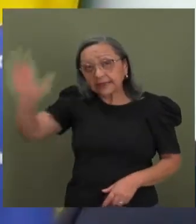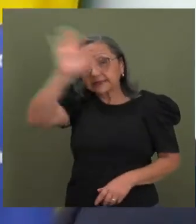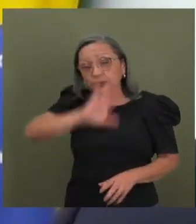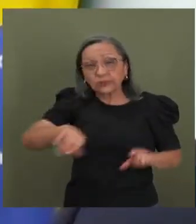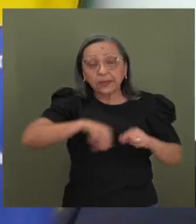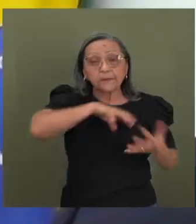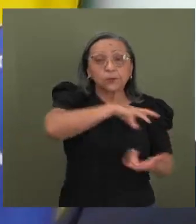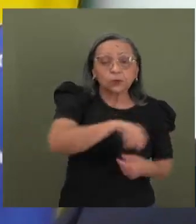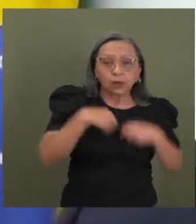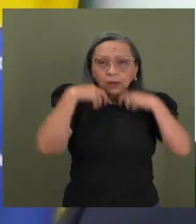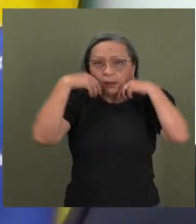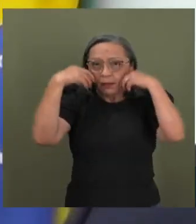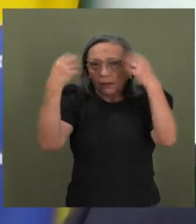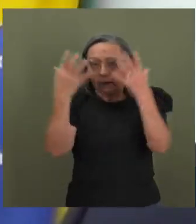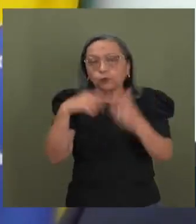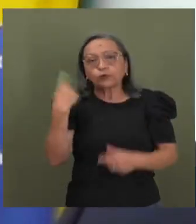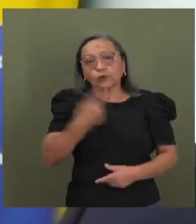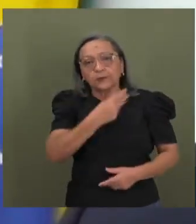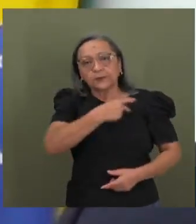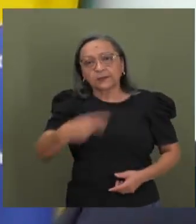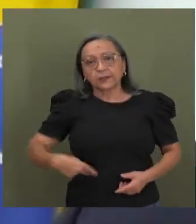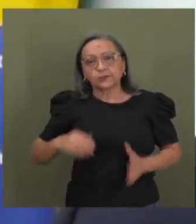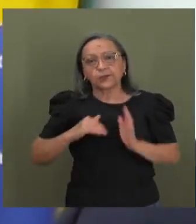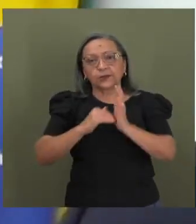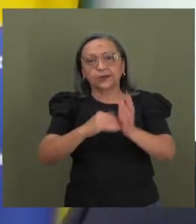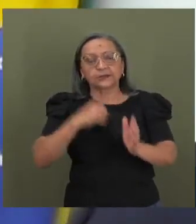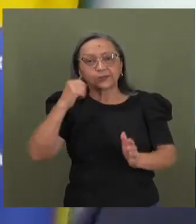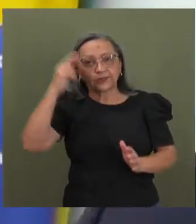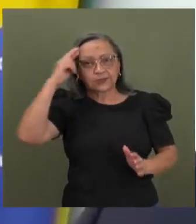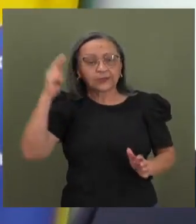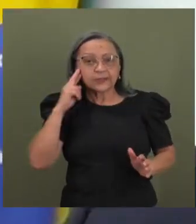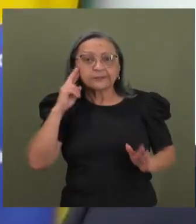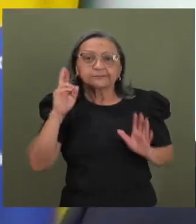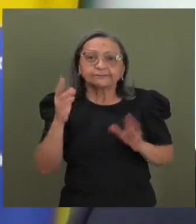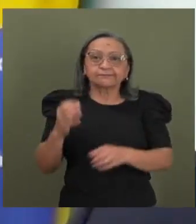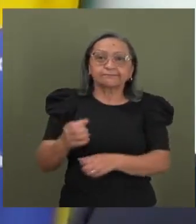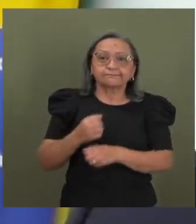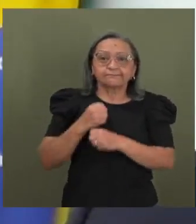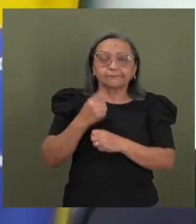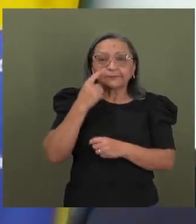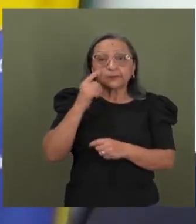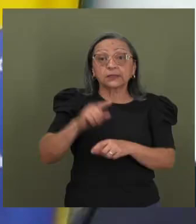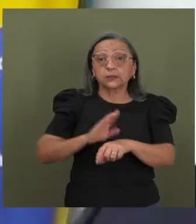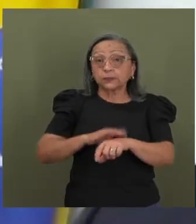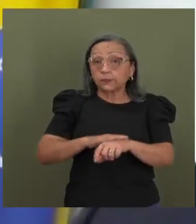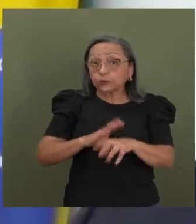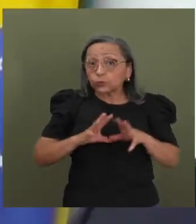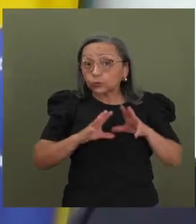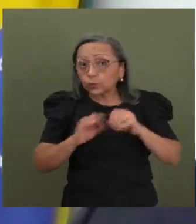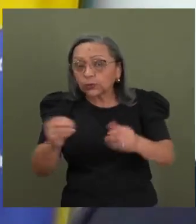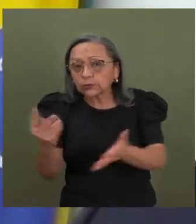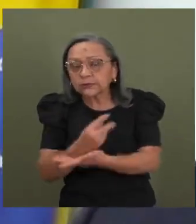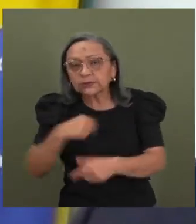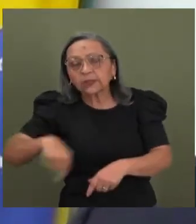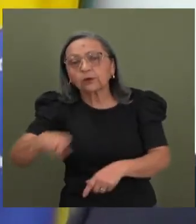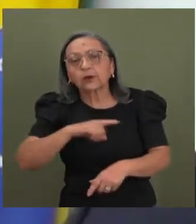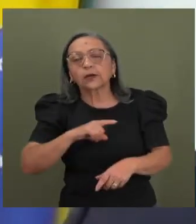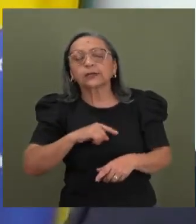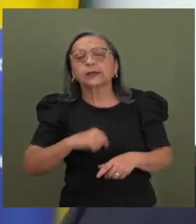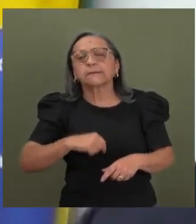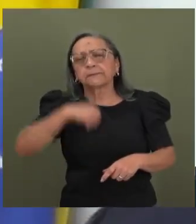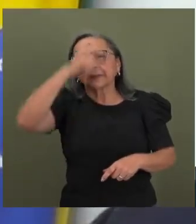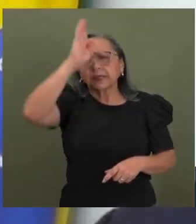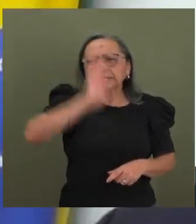mundial, o nosso presidente do Senado assegurou, depois disso tudo que está acontecendo, de